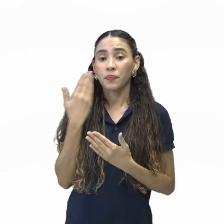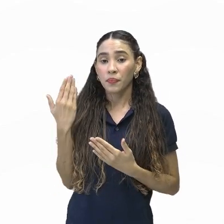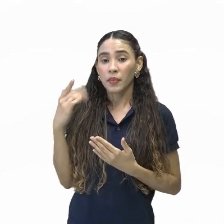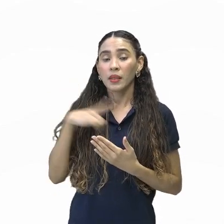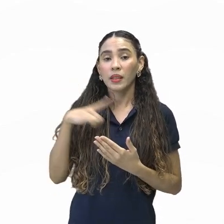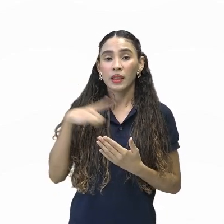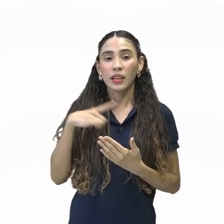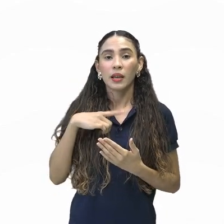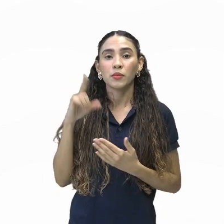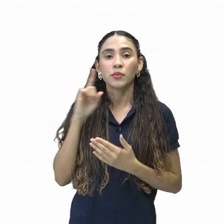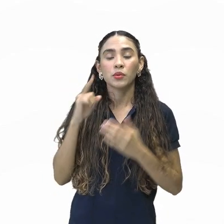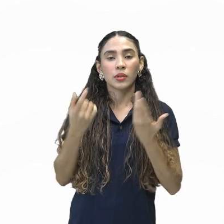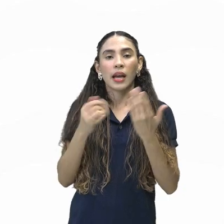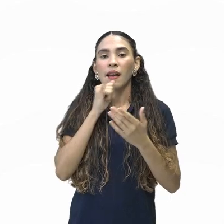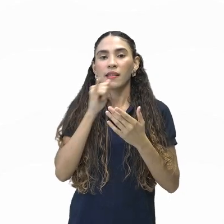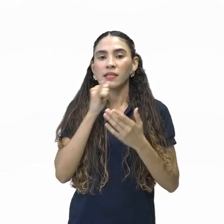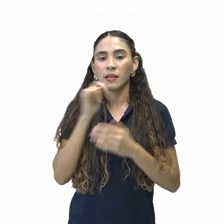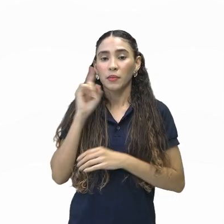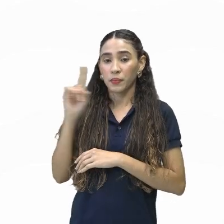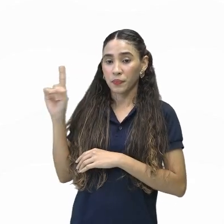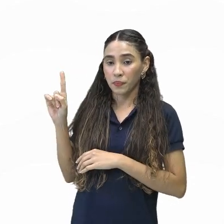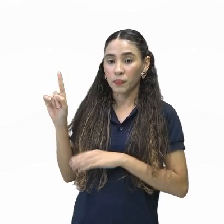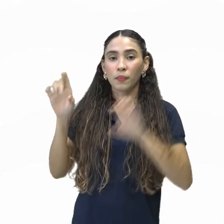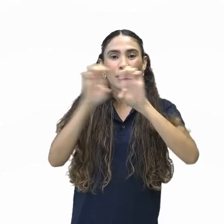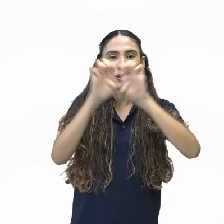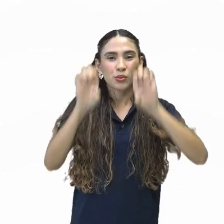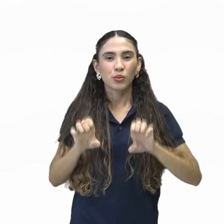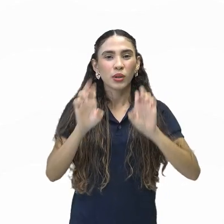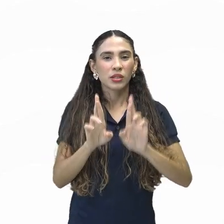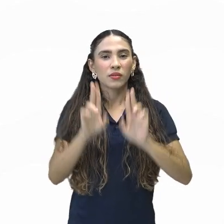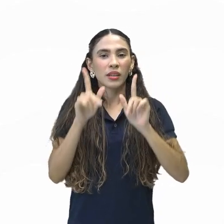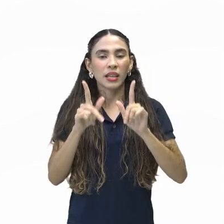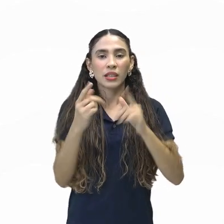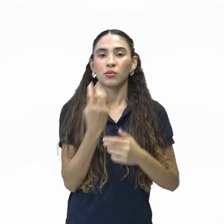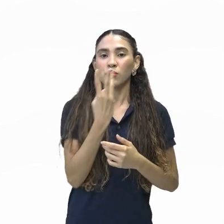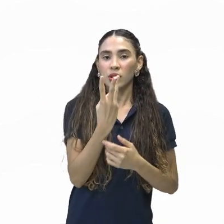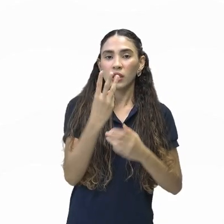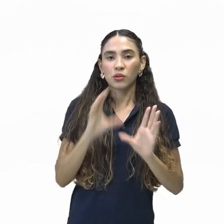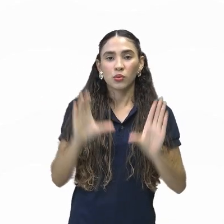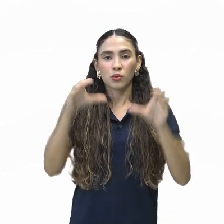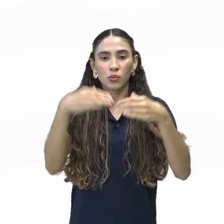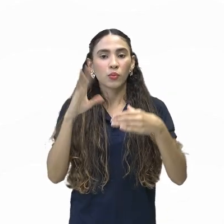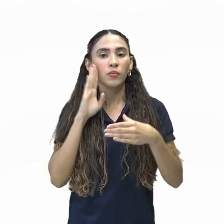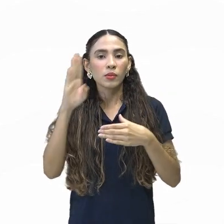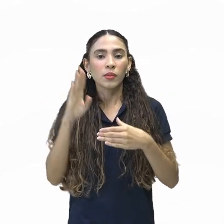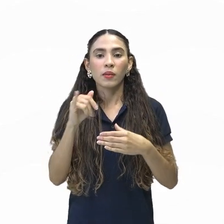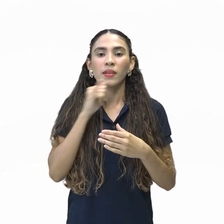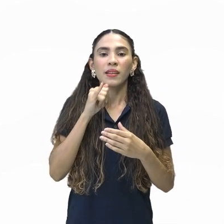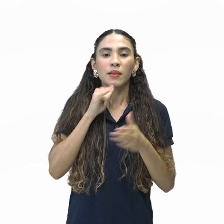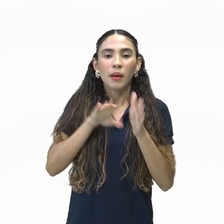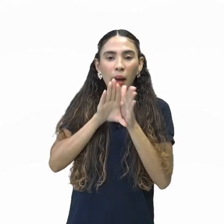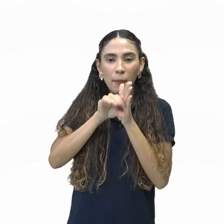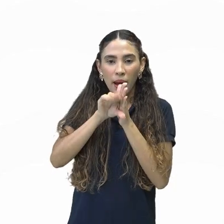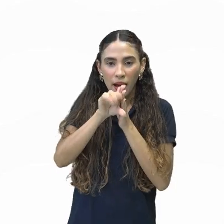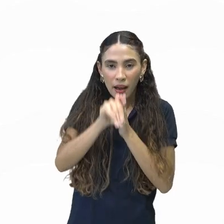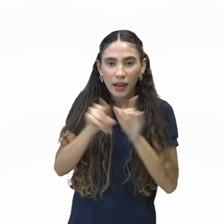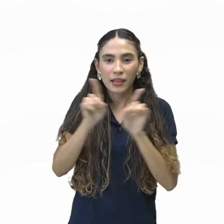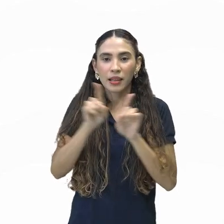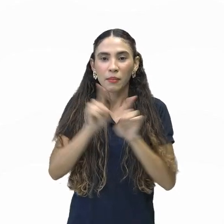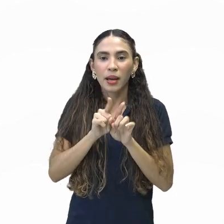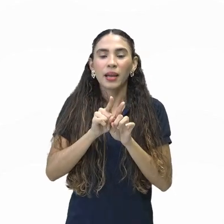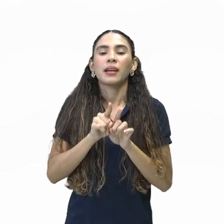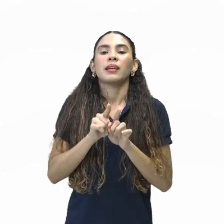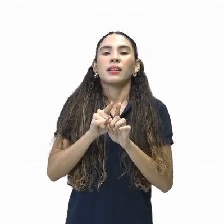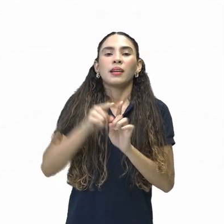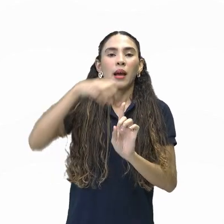uma árvore um pouquinho diferente, né, mostrando os 3 domínios, o domínio bactéria, o domínio árquea, que está